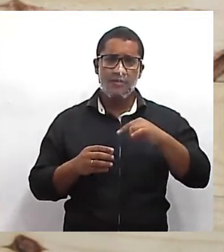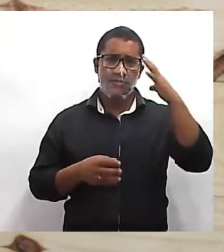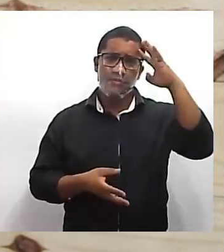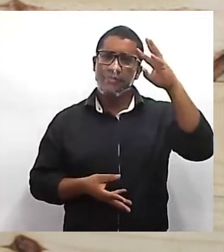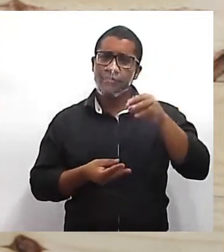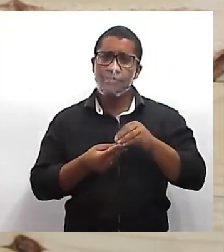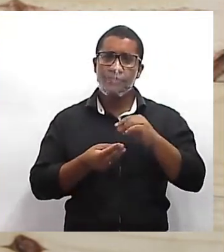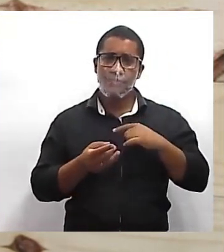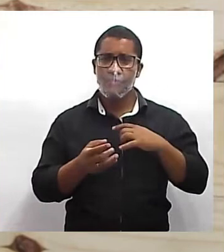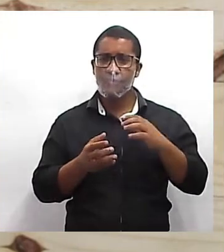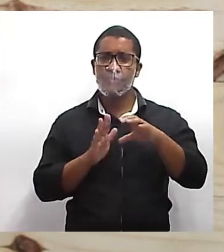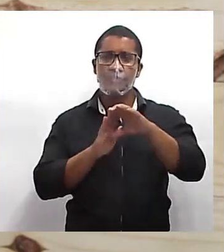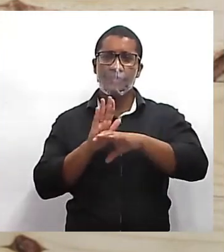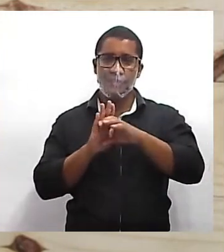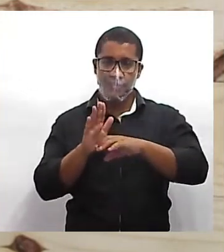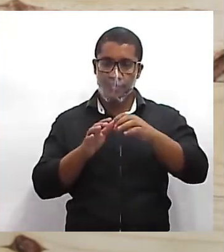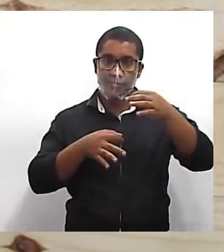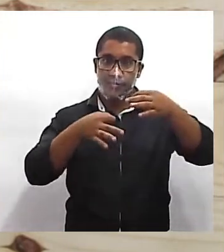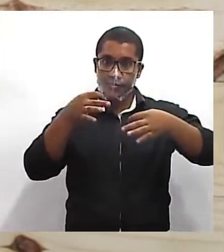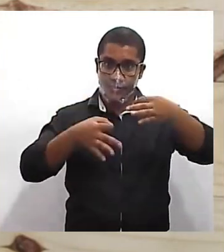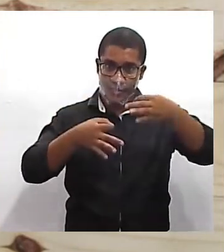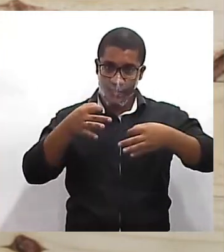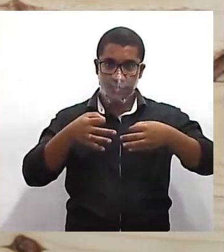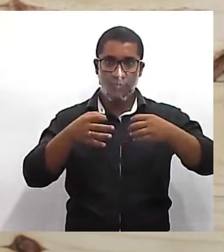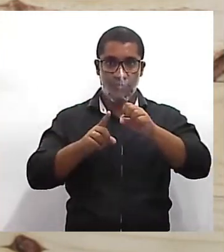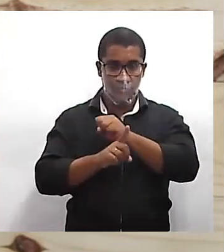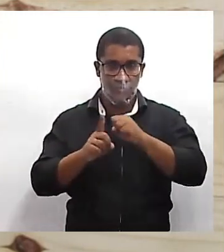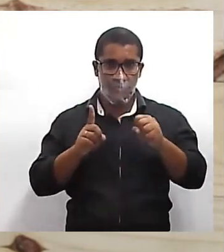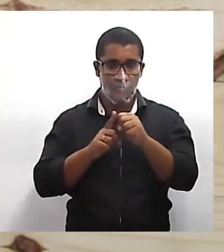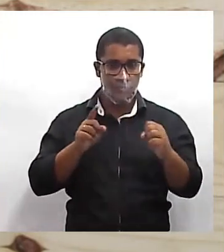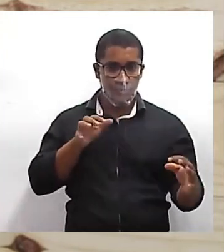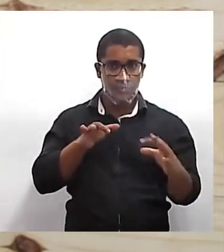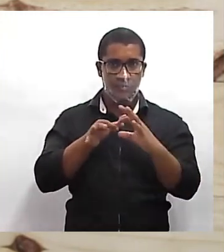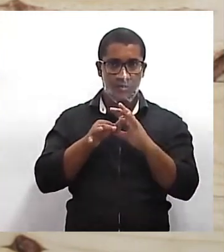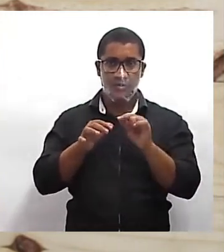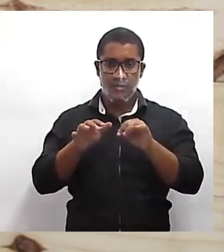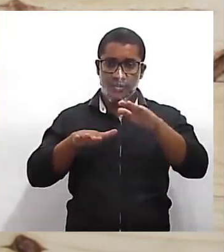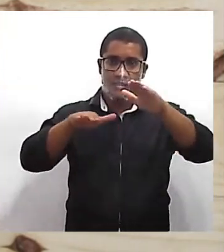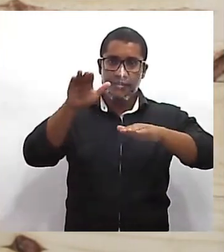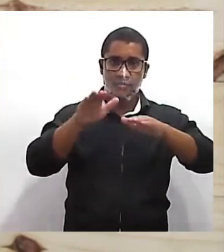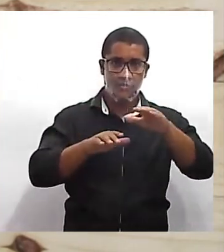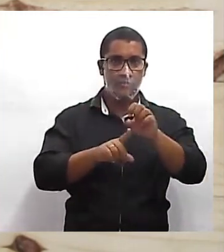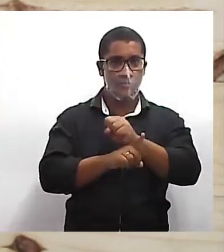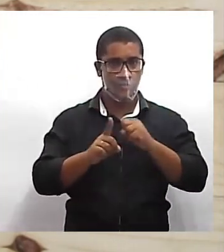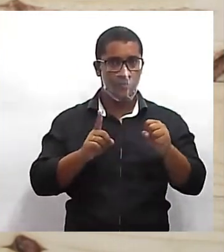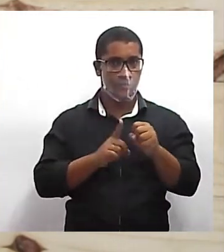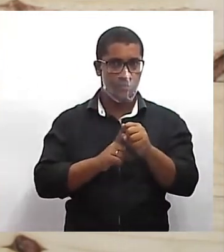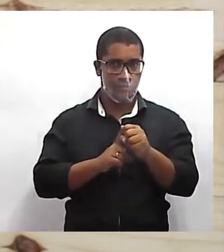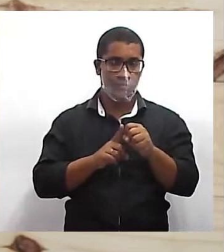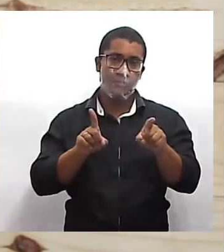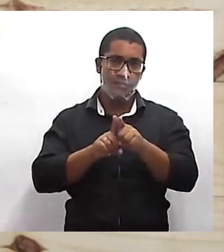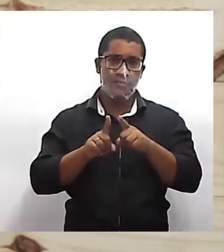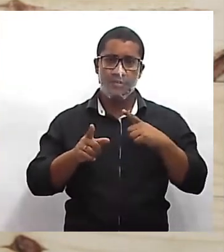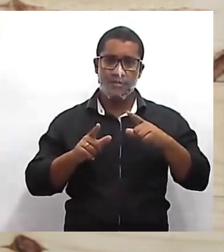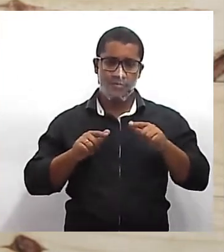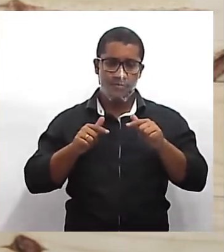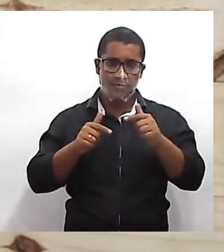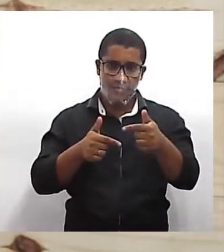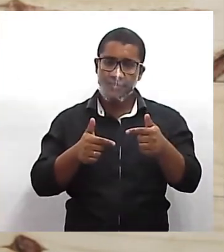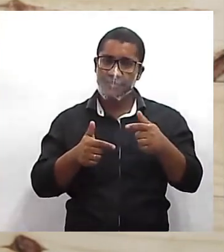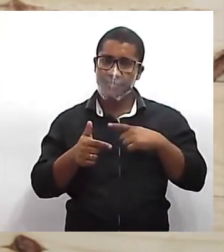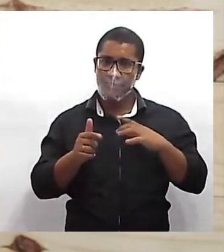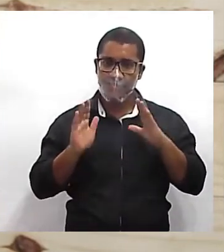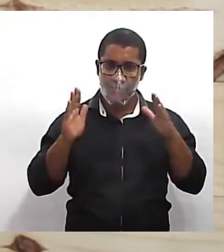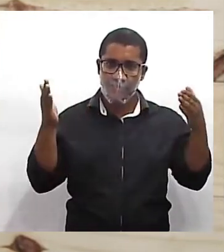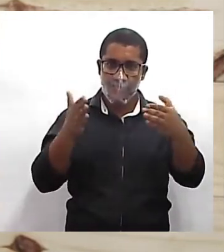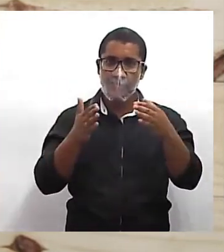de justiça social ele está relacionado às desigualdades sociais e às ações voltadas para a resolução